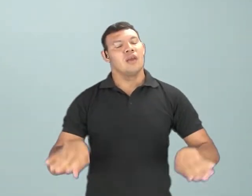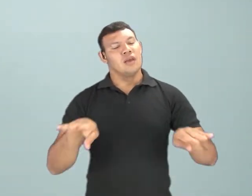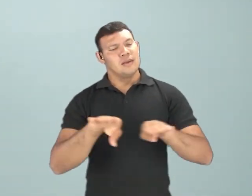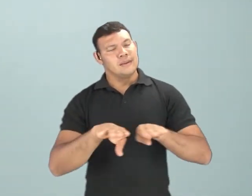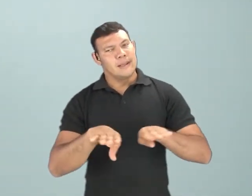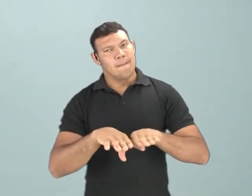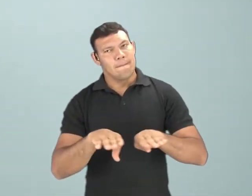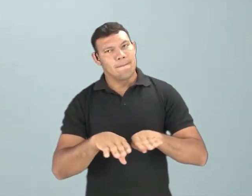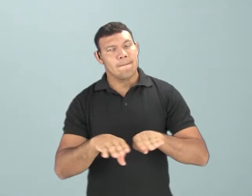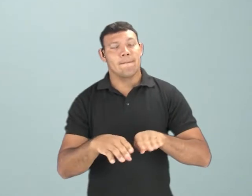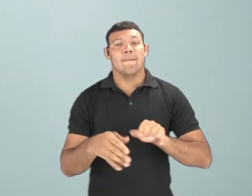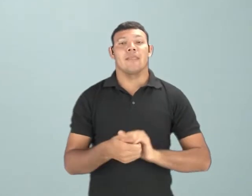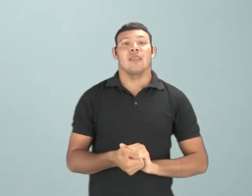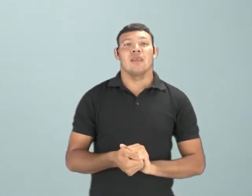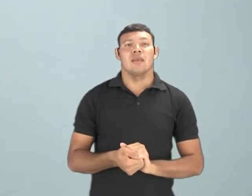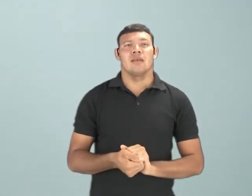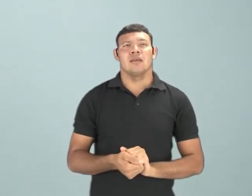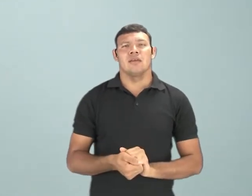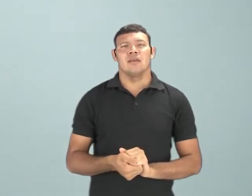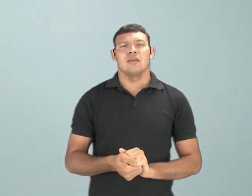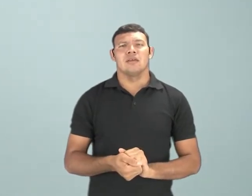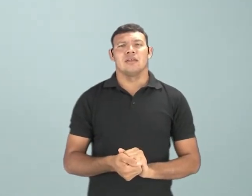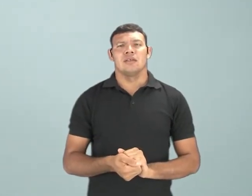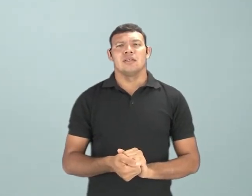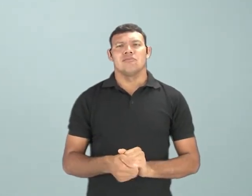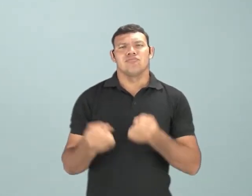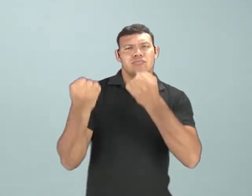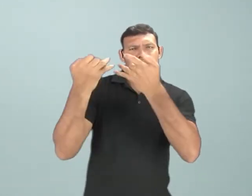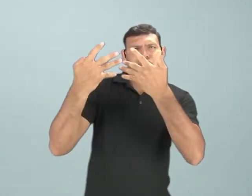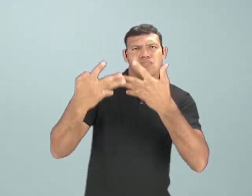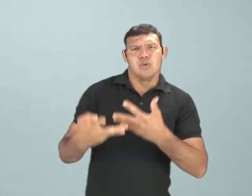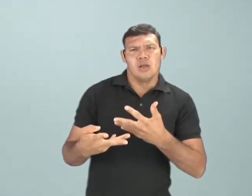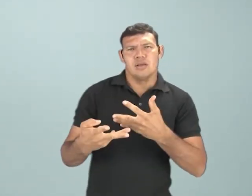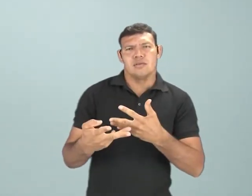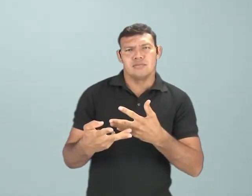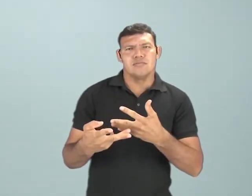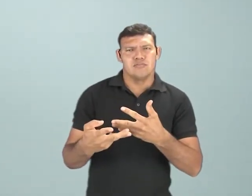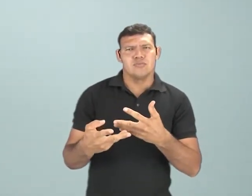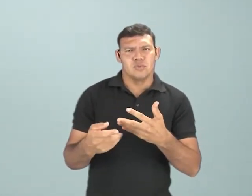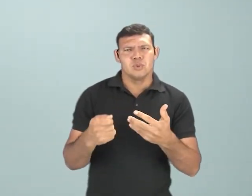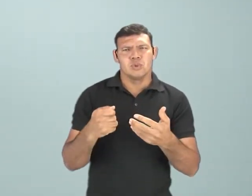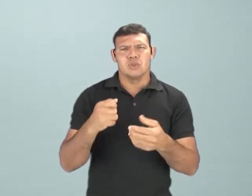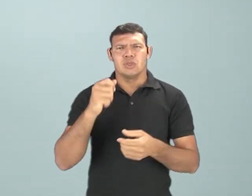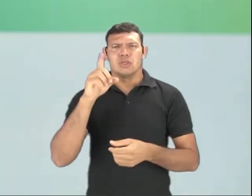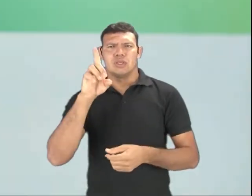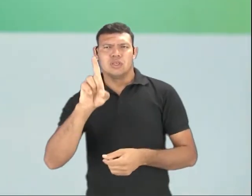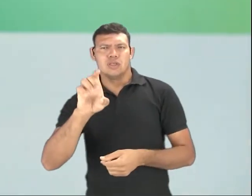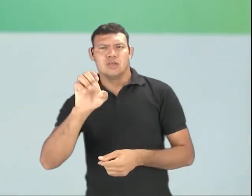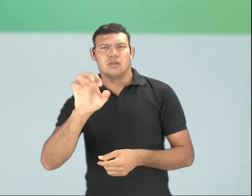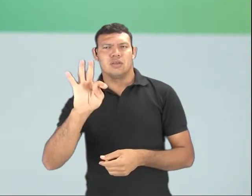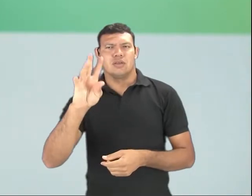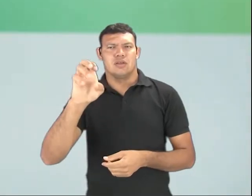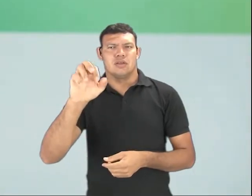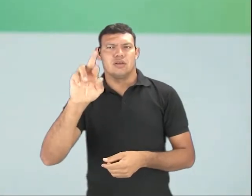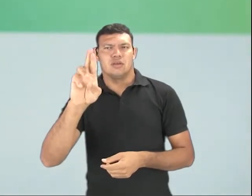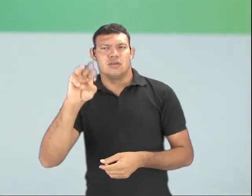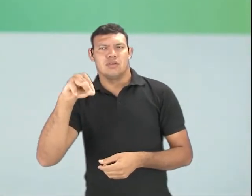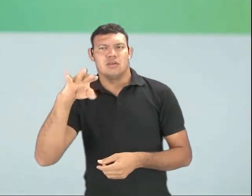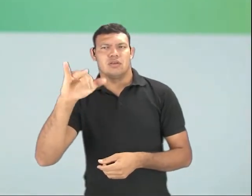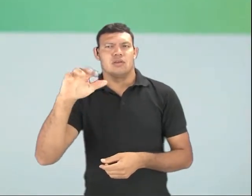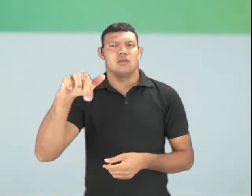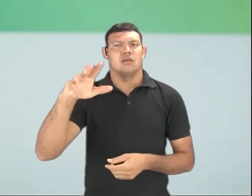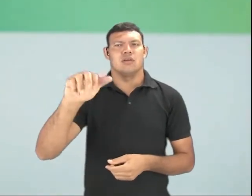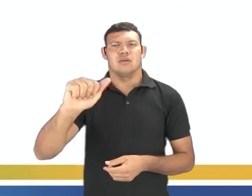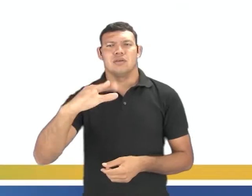Nós temos também ainda um postulado chamado postulado de determinação. E aí nós temos no postulado